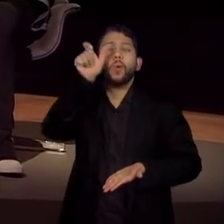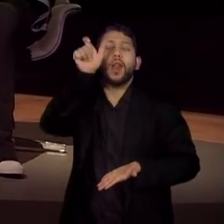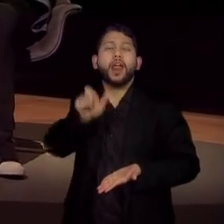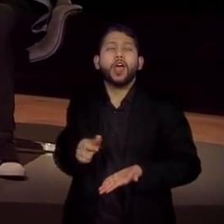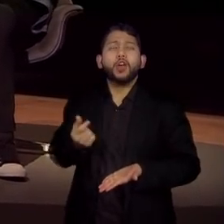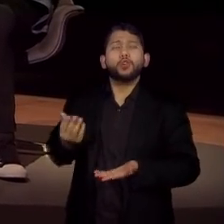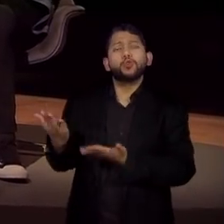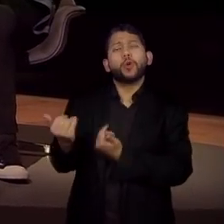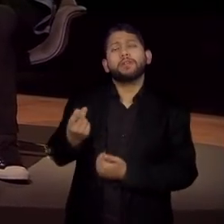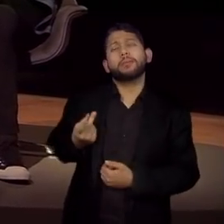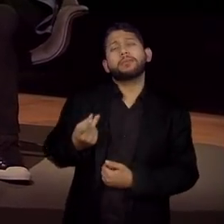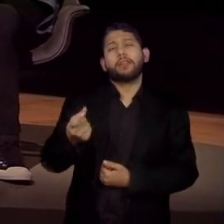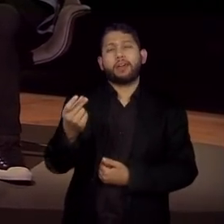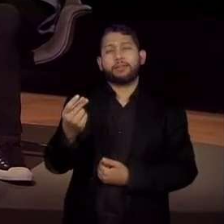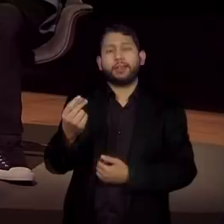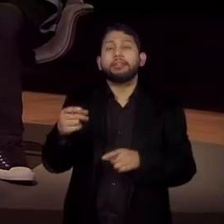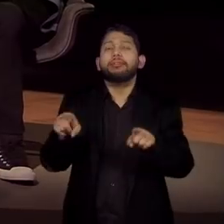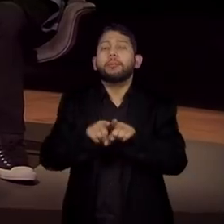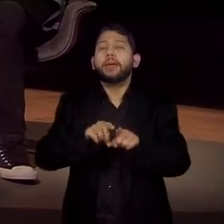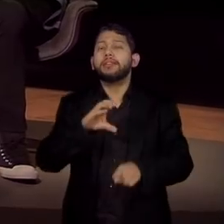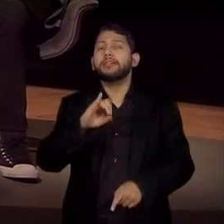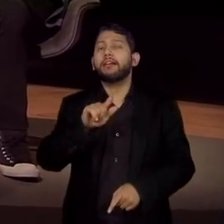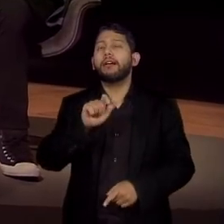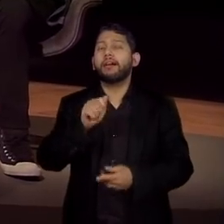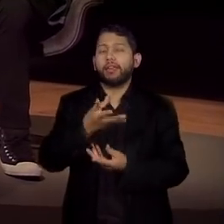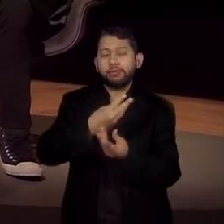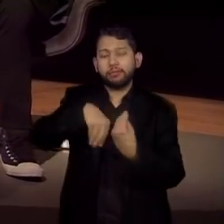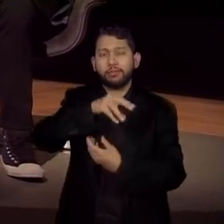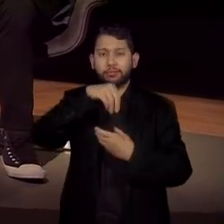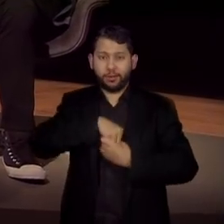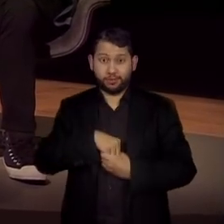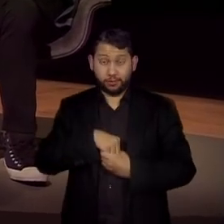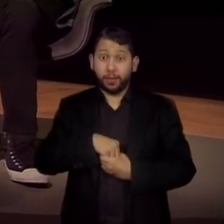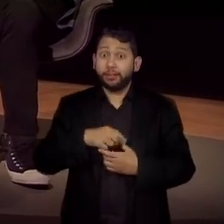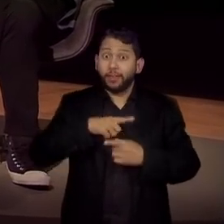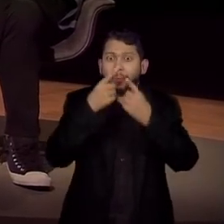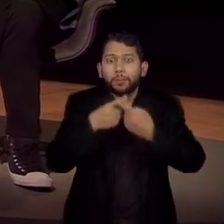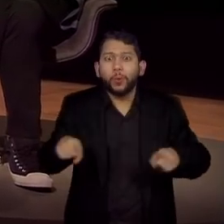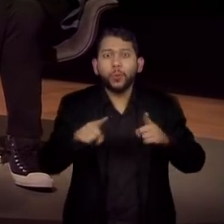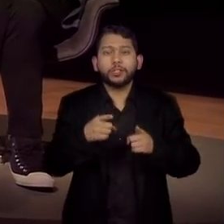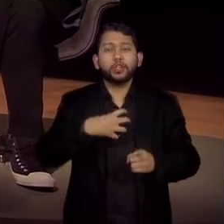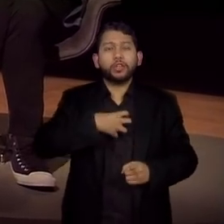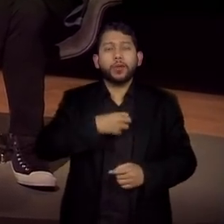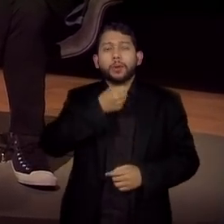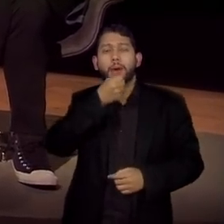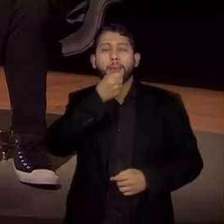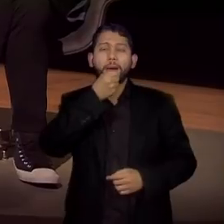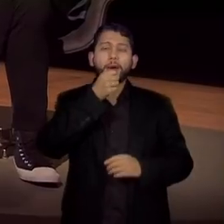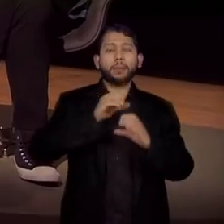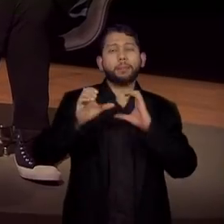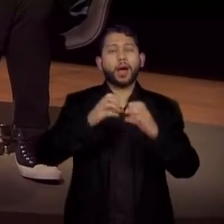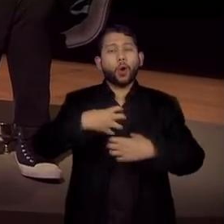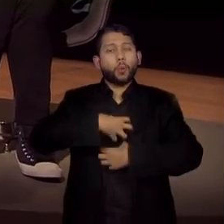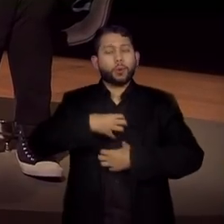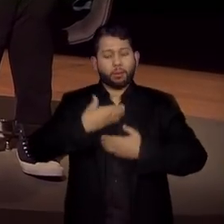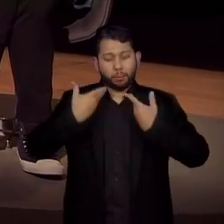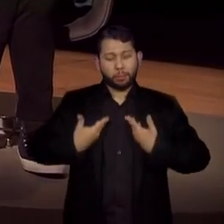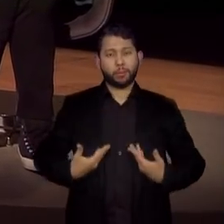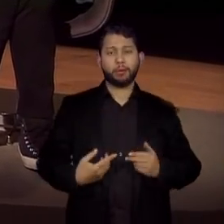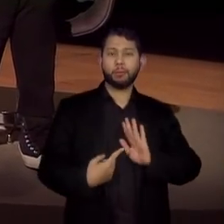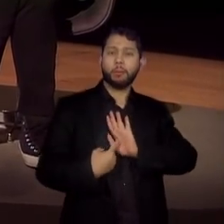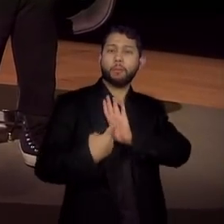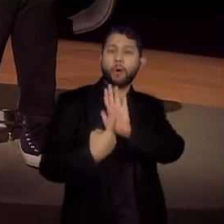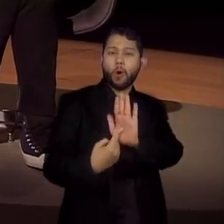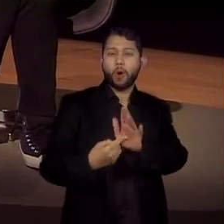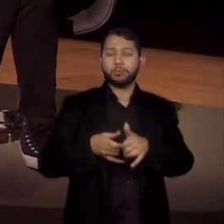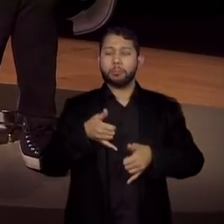centenária. Dessa mistura resultou uma pessoa que mudou a música com seu jeito marcado de cantar, o comportamento e digamos que até lançou